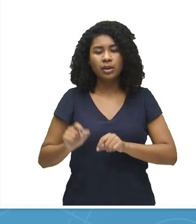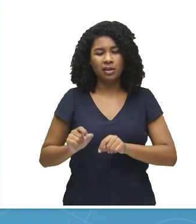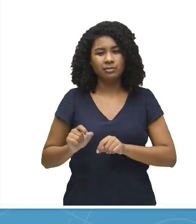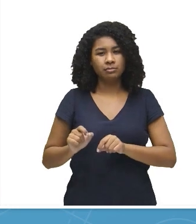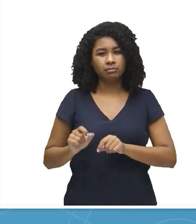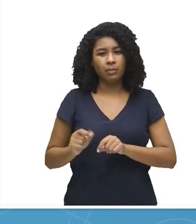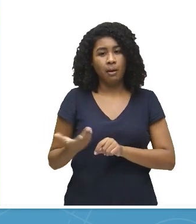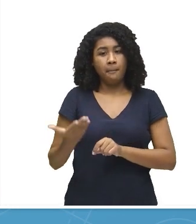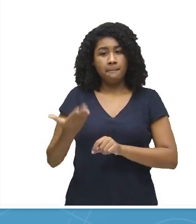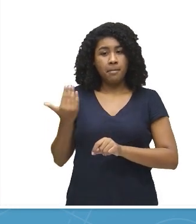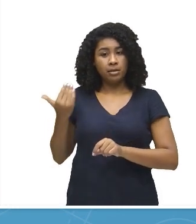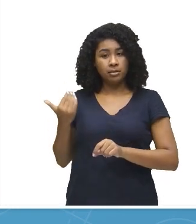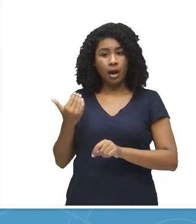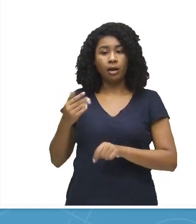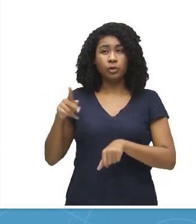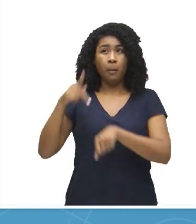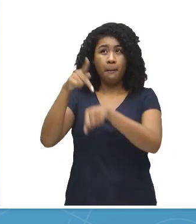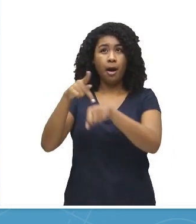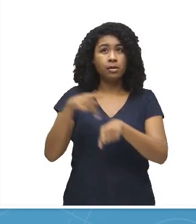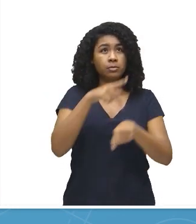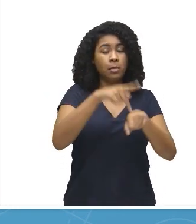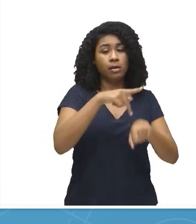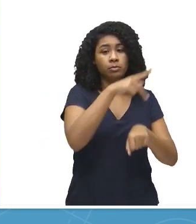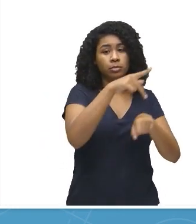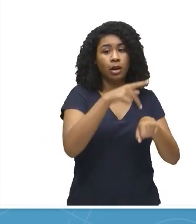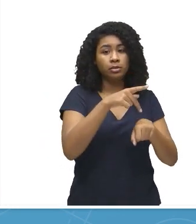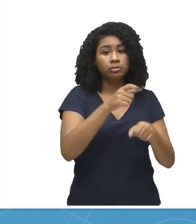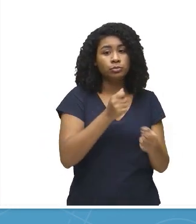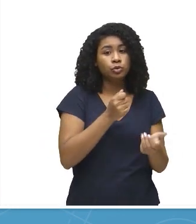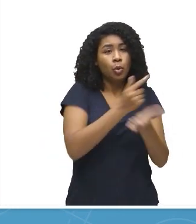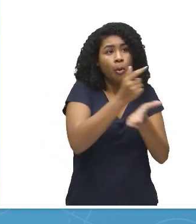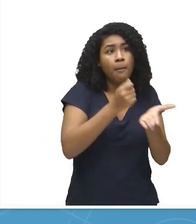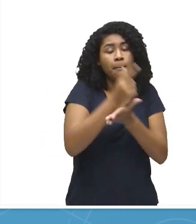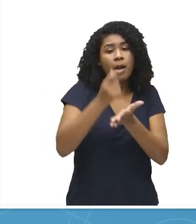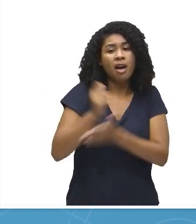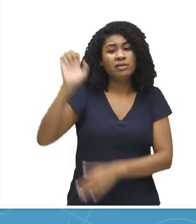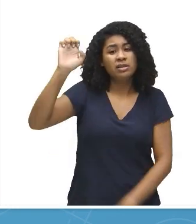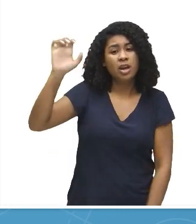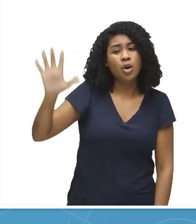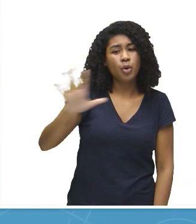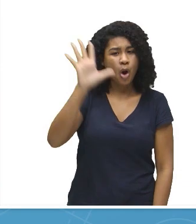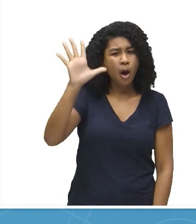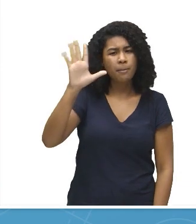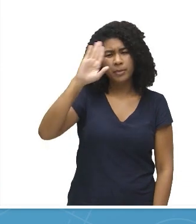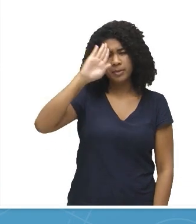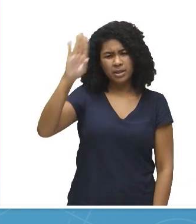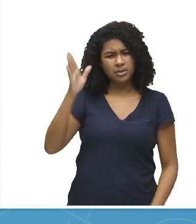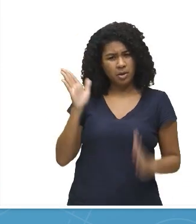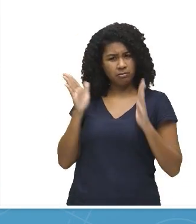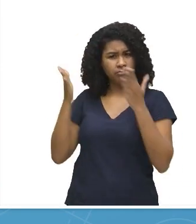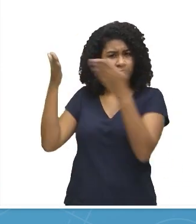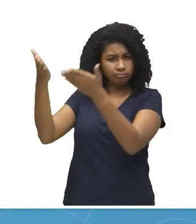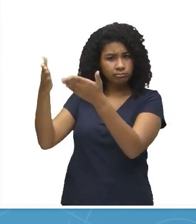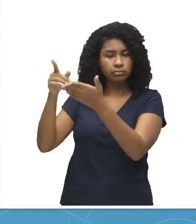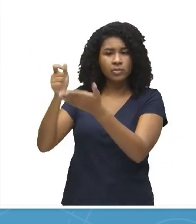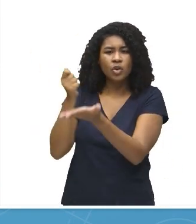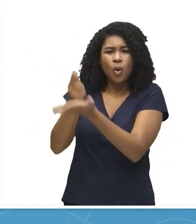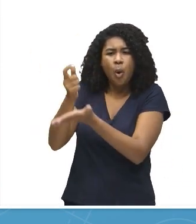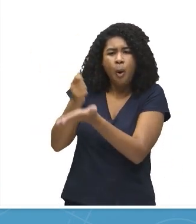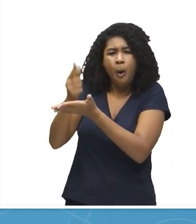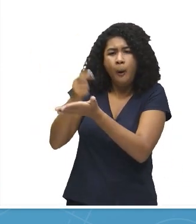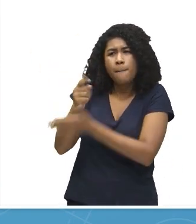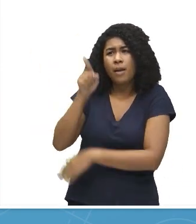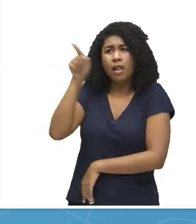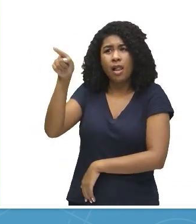né, equipamentos e produtos que antes vinham ali da Europa. Então, o Brasil ele passa a fabricar e a produzir